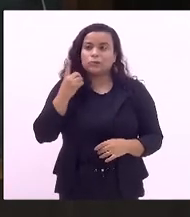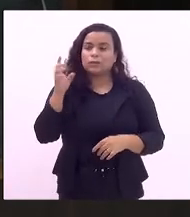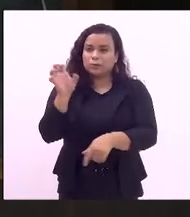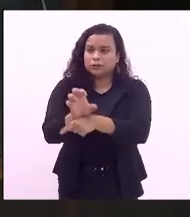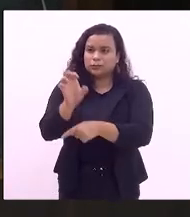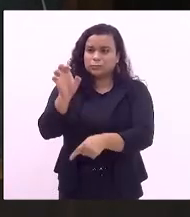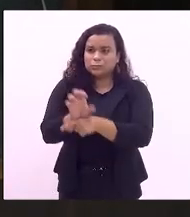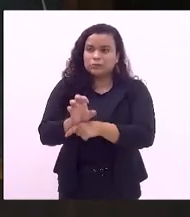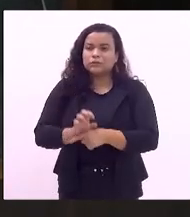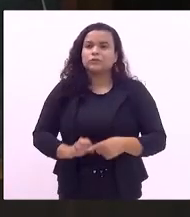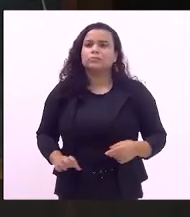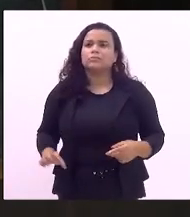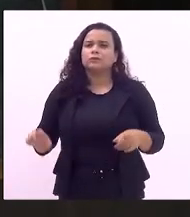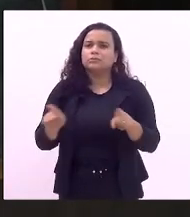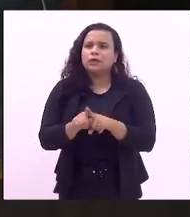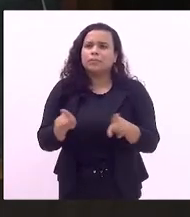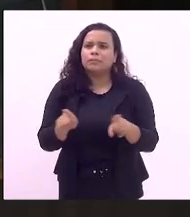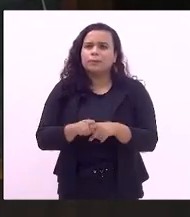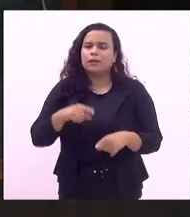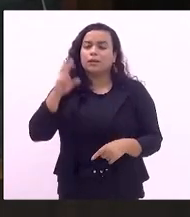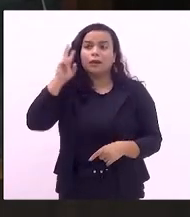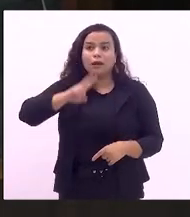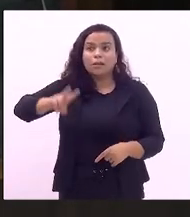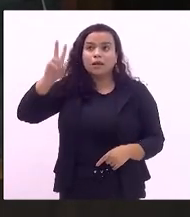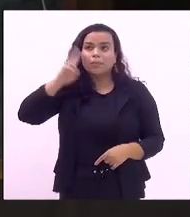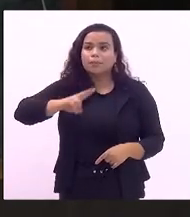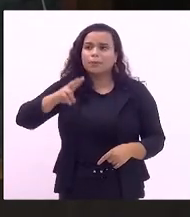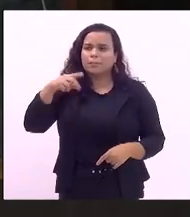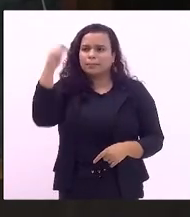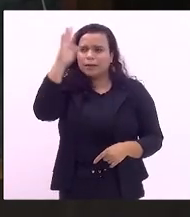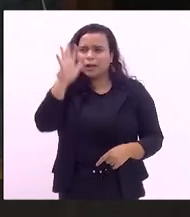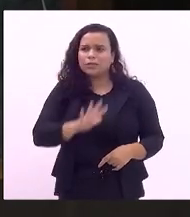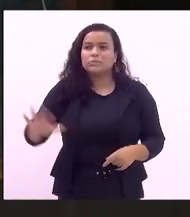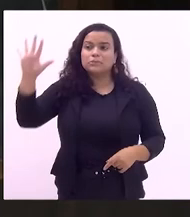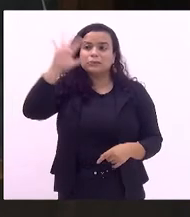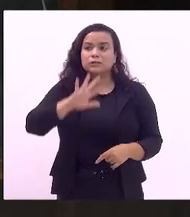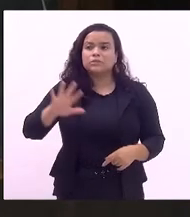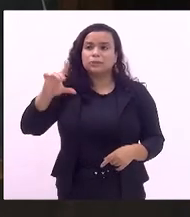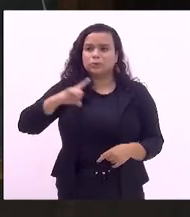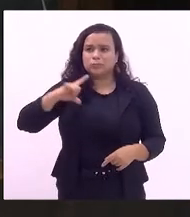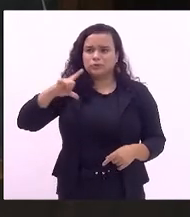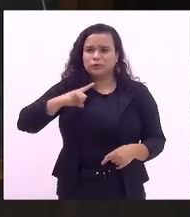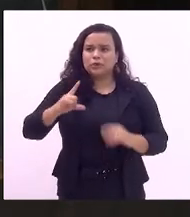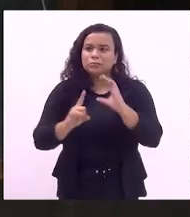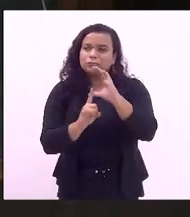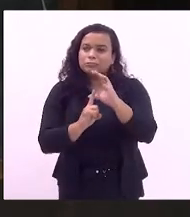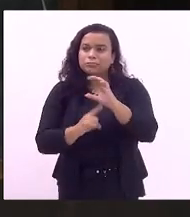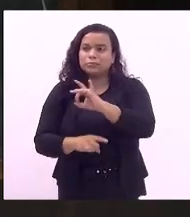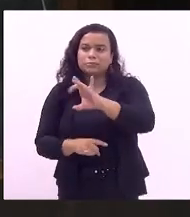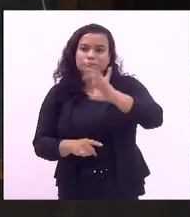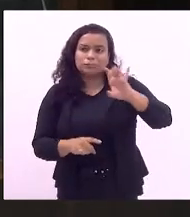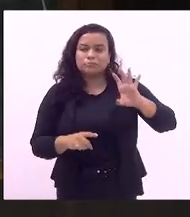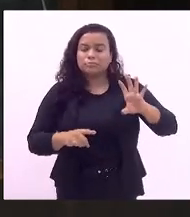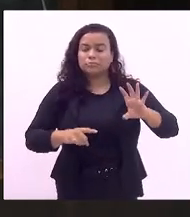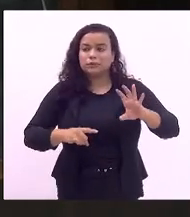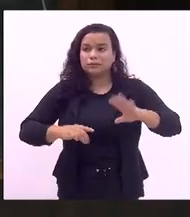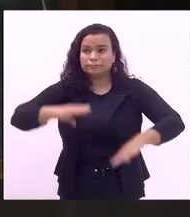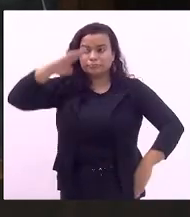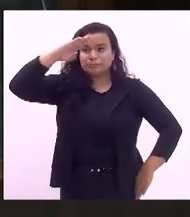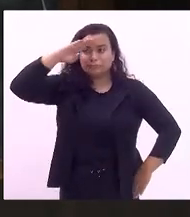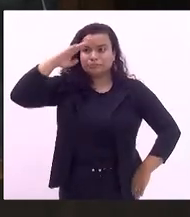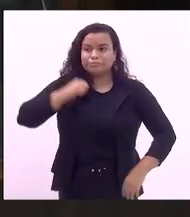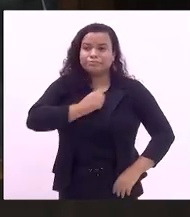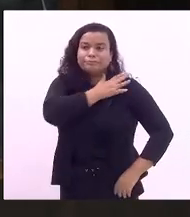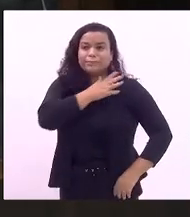estaduais também lembramos a Deus da nossa nação cuja cujos capelães das Forças Armadas